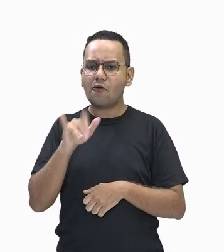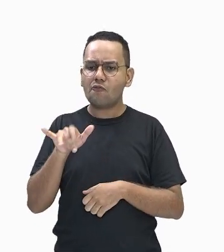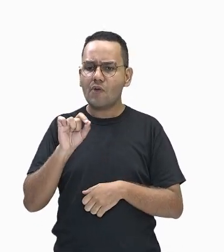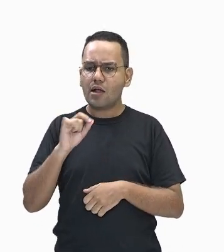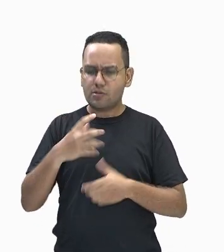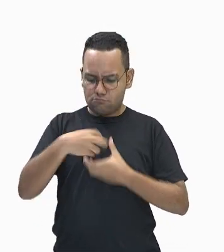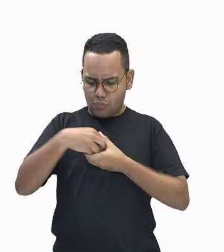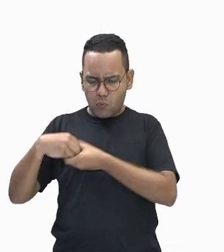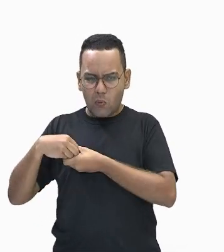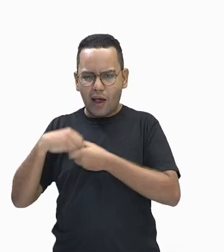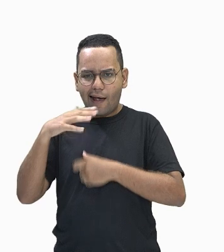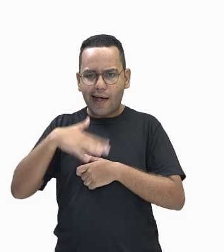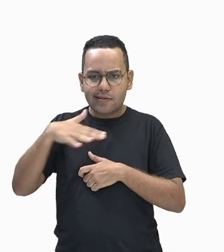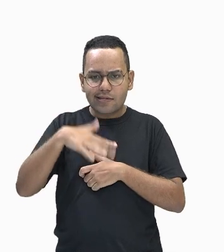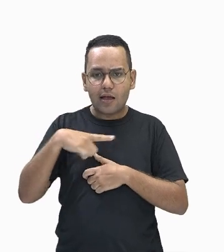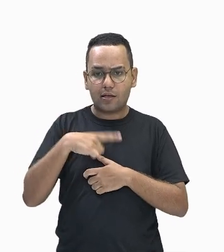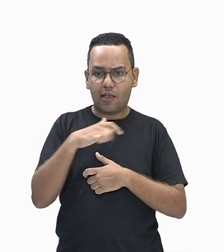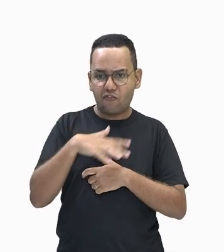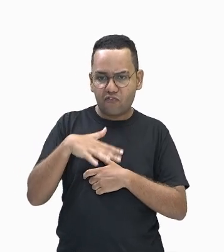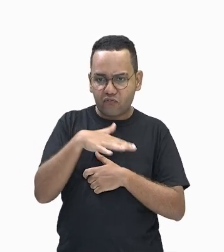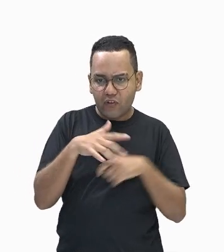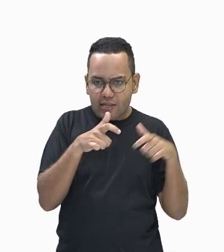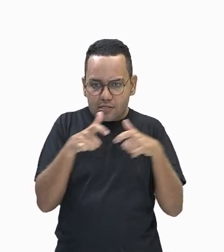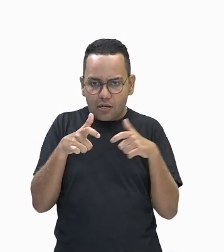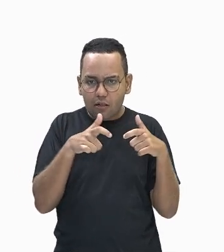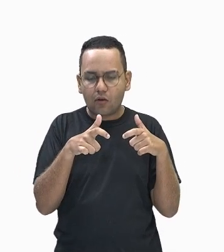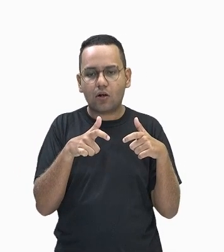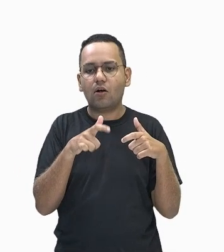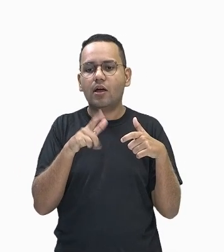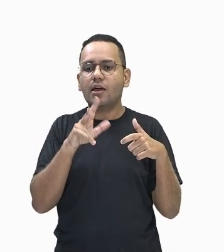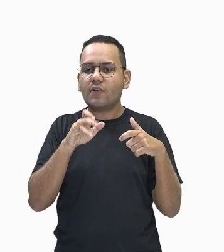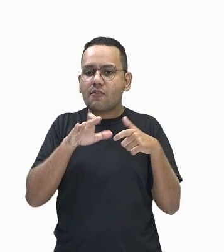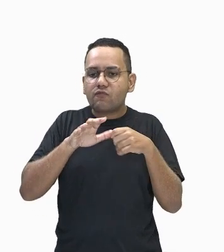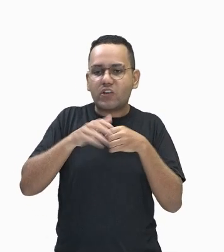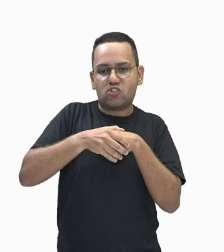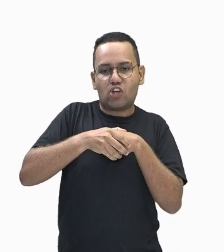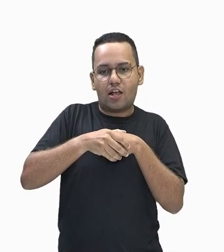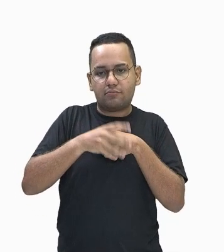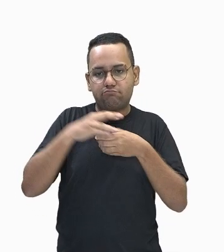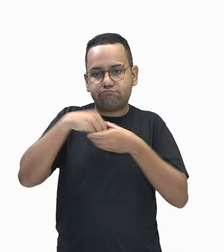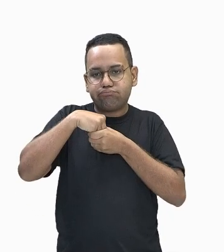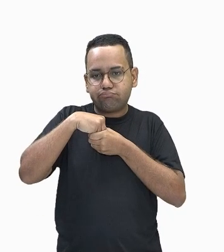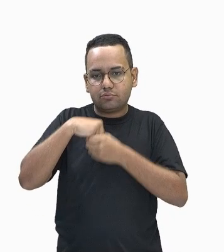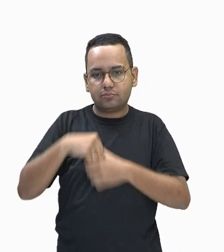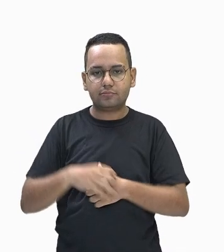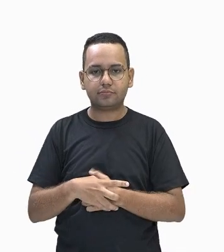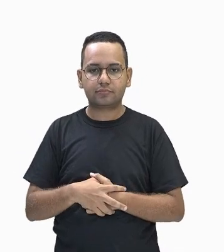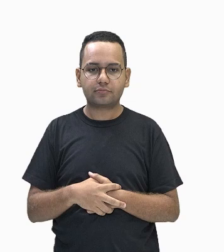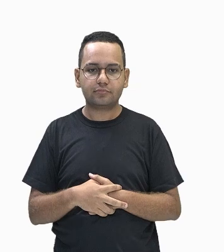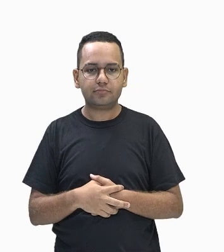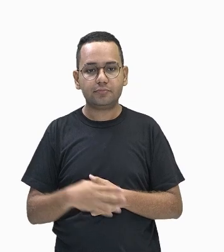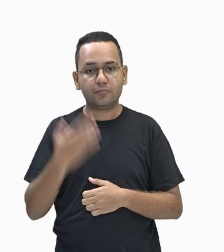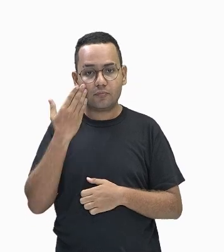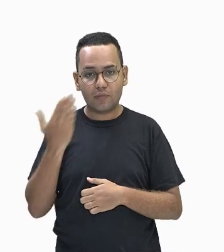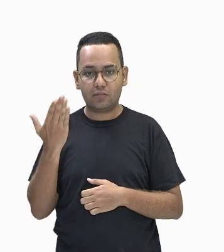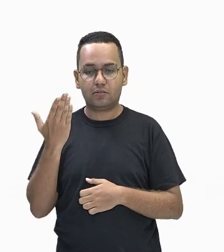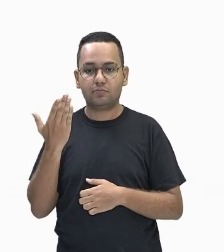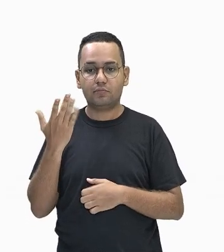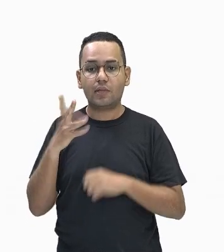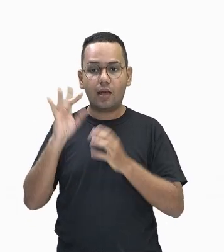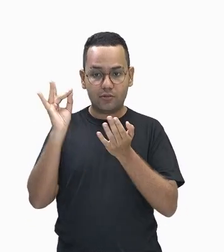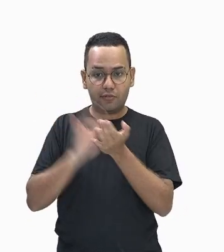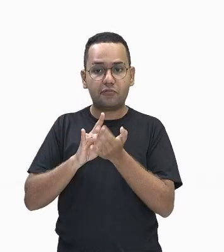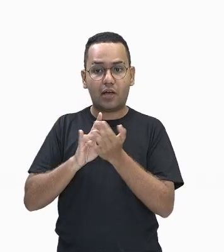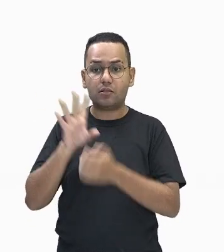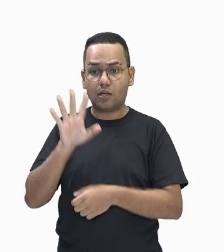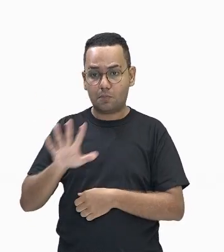corpo, certo? E ele pode ser de dois tipos. Veja nessa imagem, que é uma imagem real, né, de um corte de tecido do